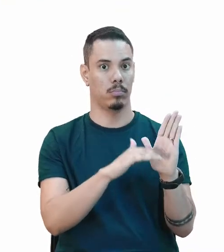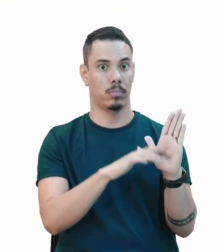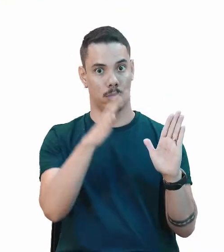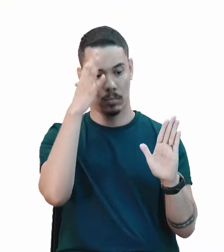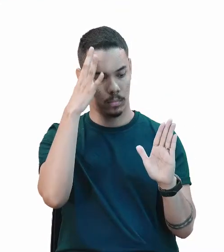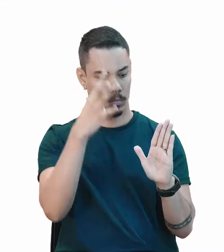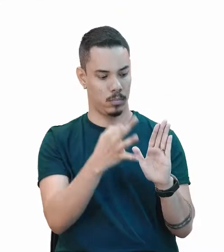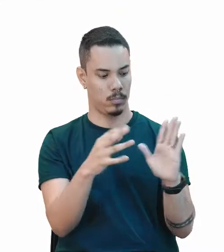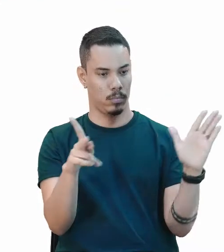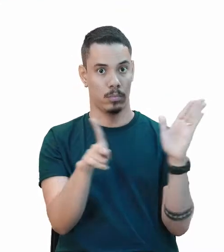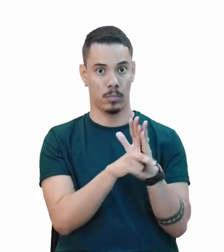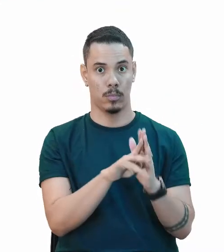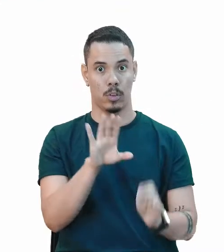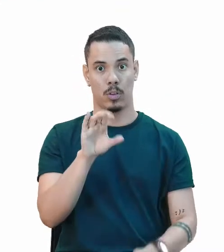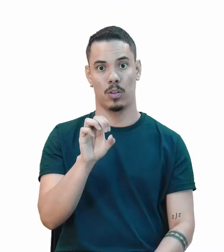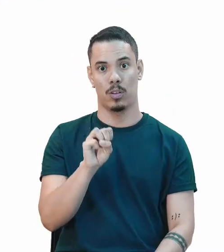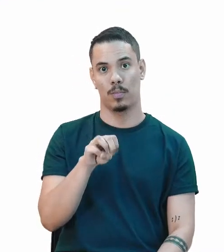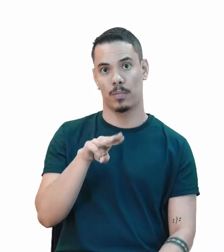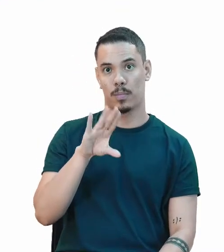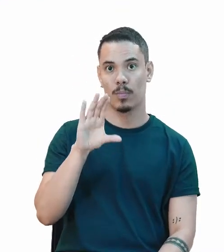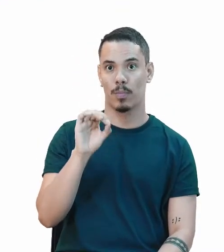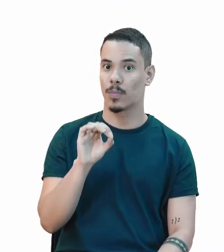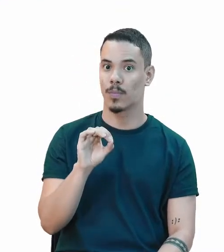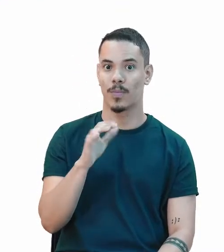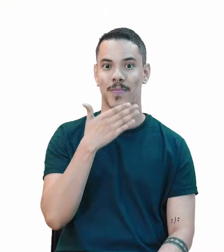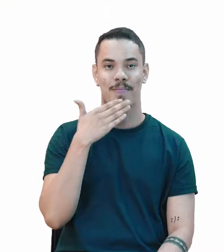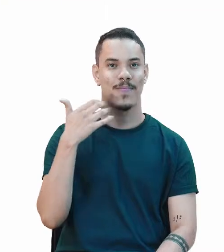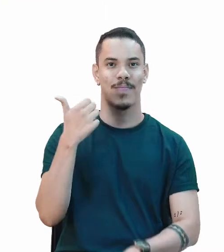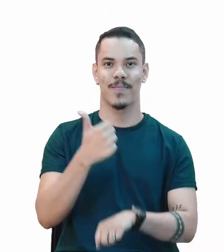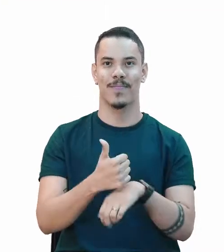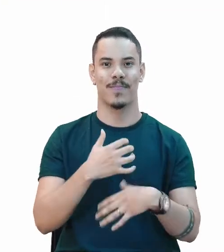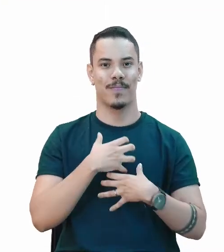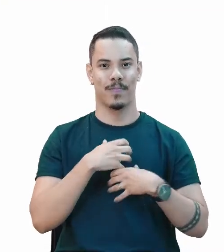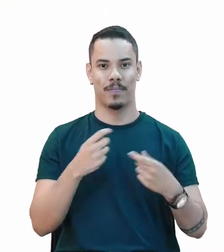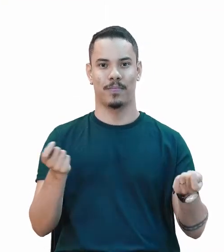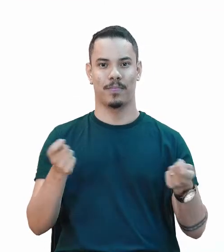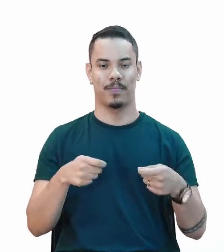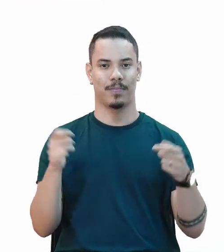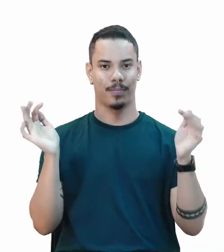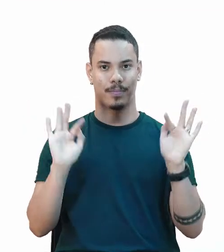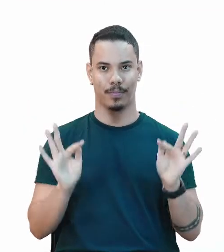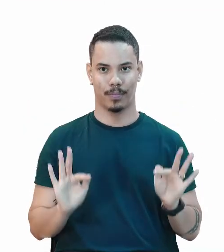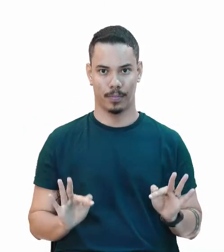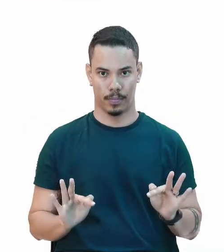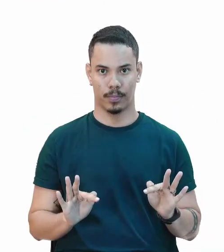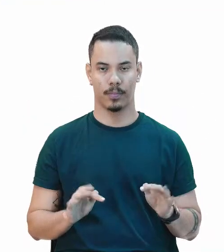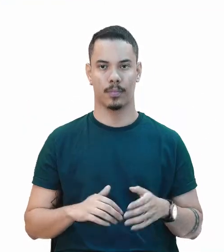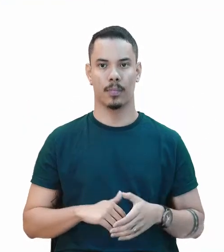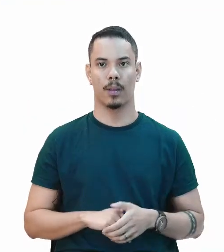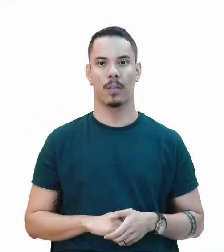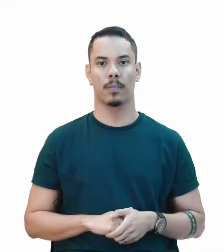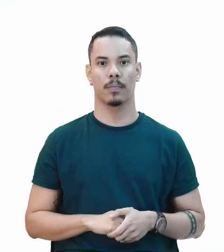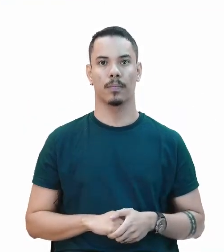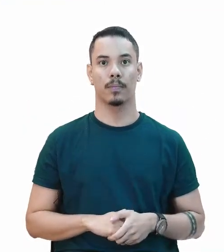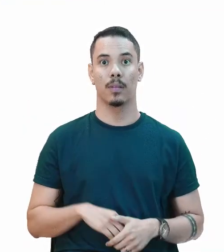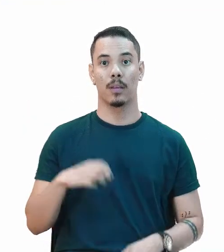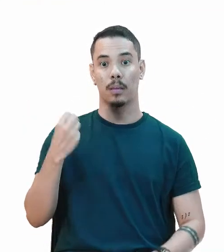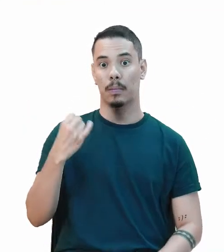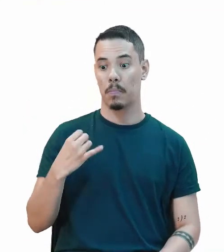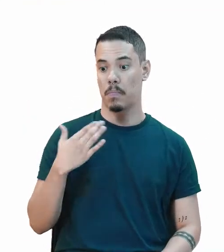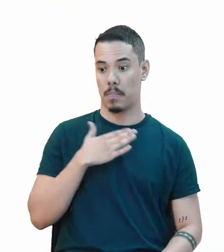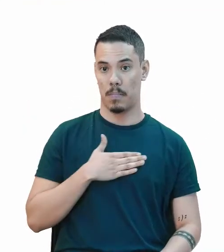ordem cósmica como o melhor caminho para a felicidade. Ao invés do